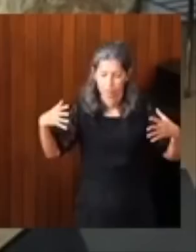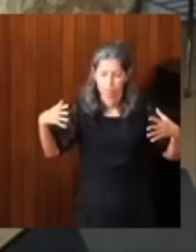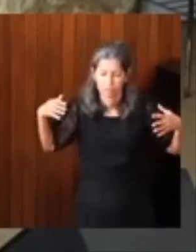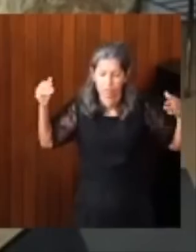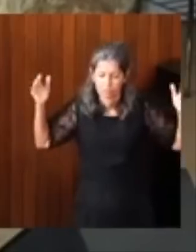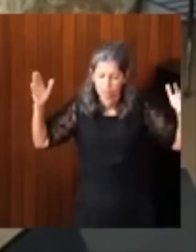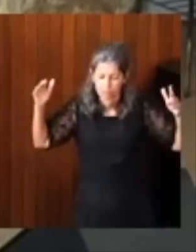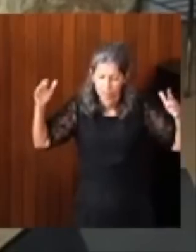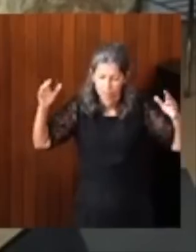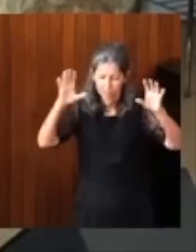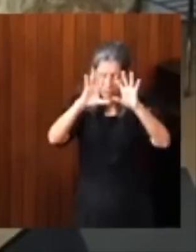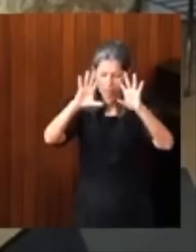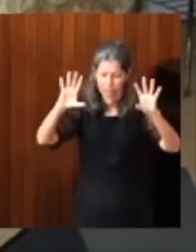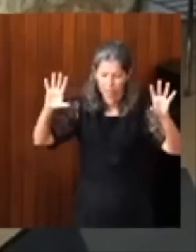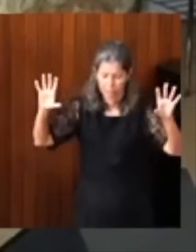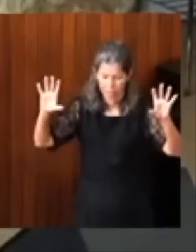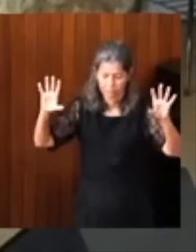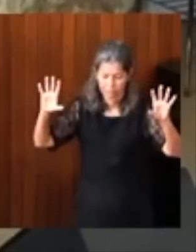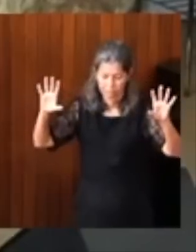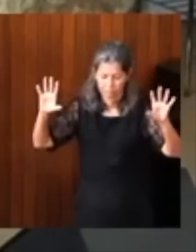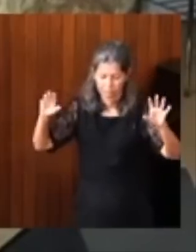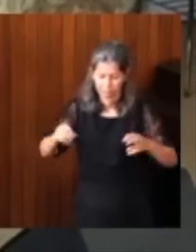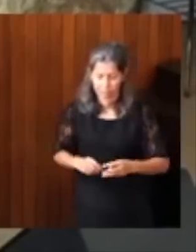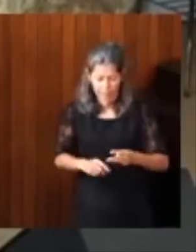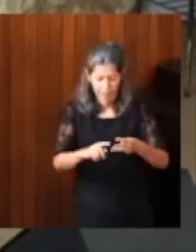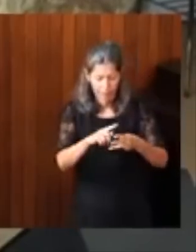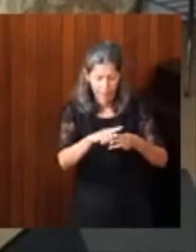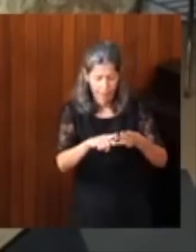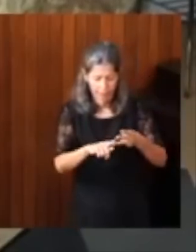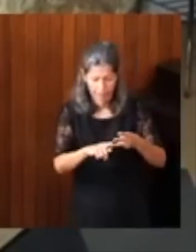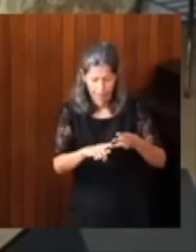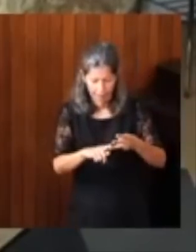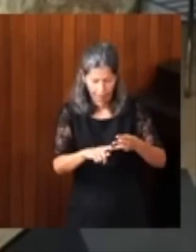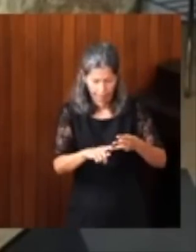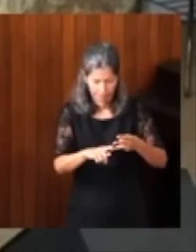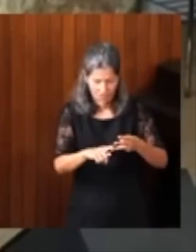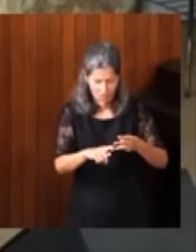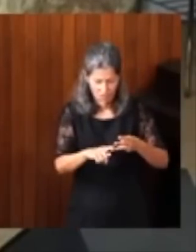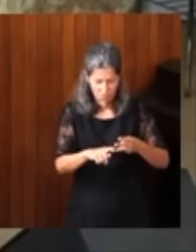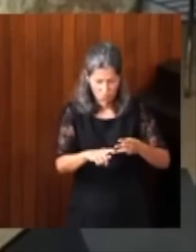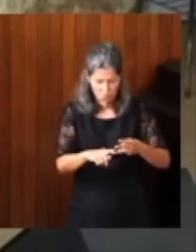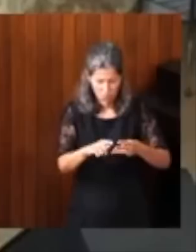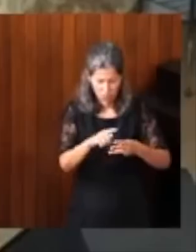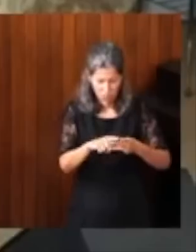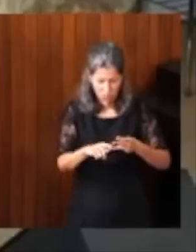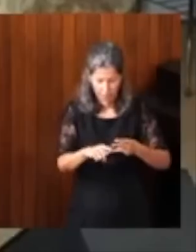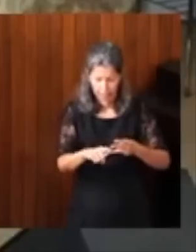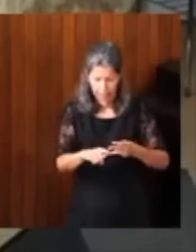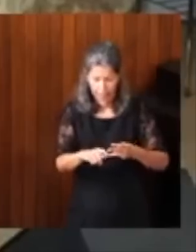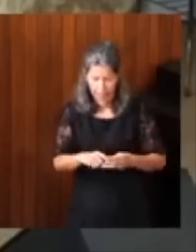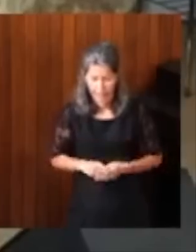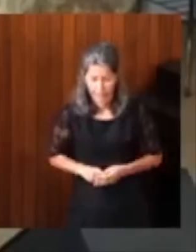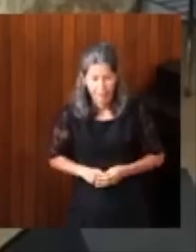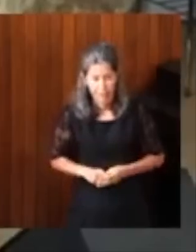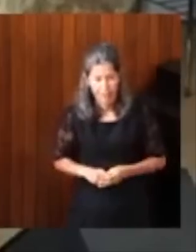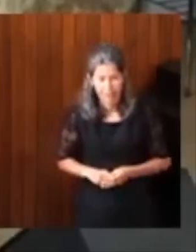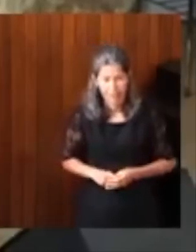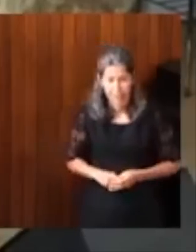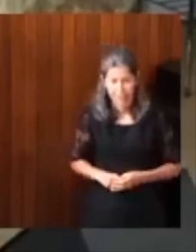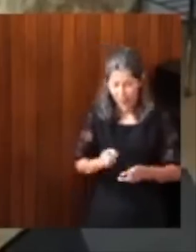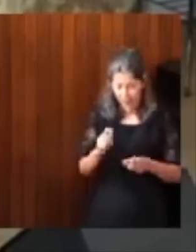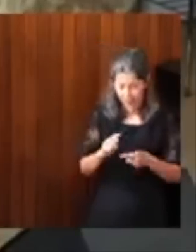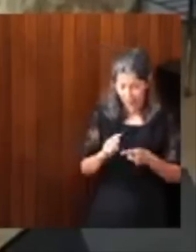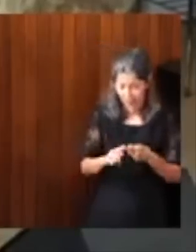Você conhece esse texto, as 3 mensagens angélicas. Olha o que João está fazendo aqui com a gente, nós